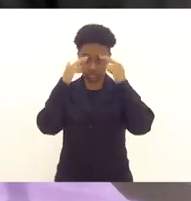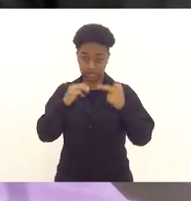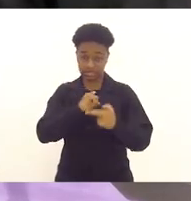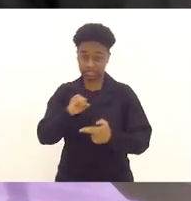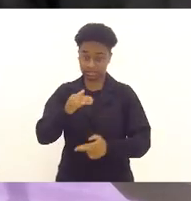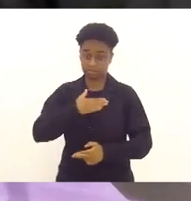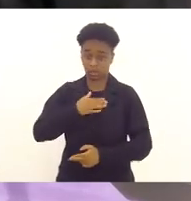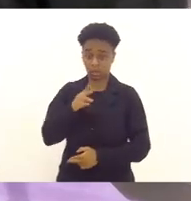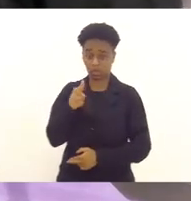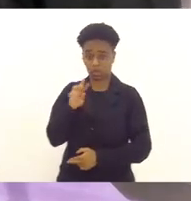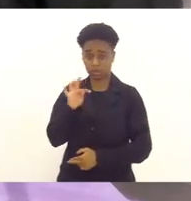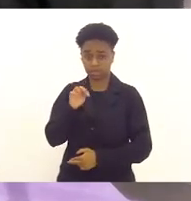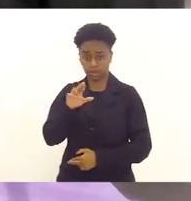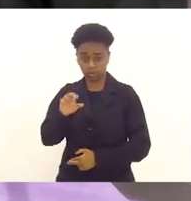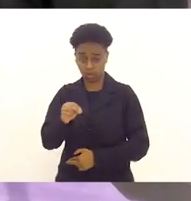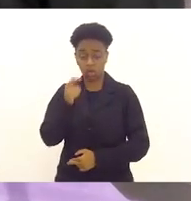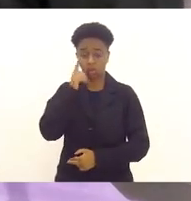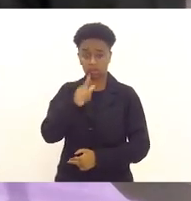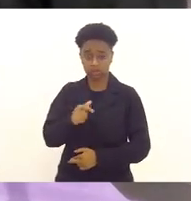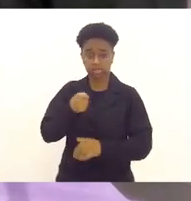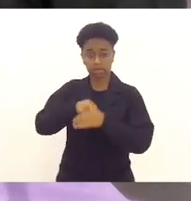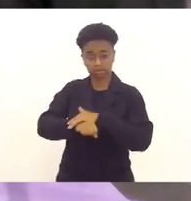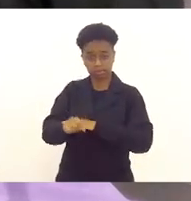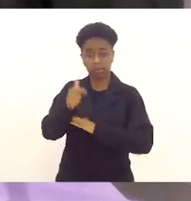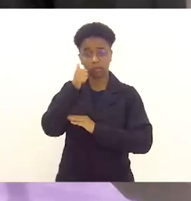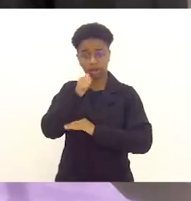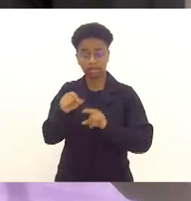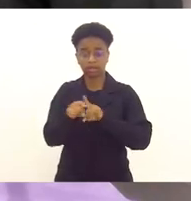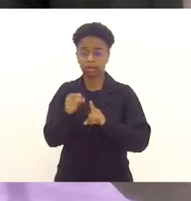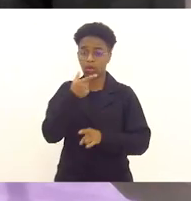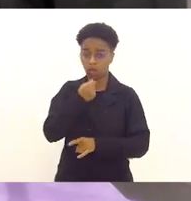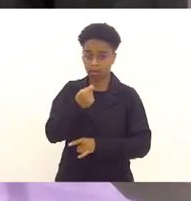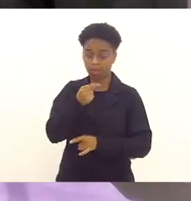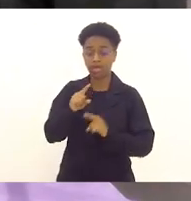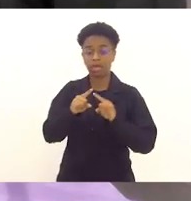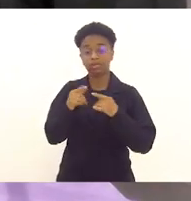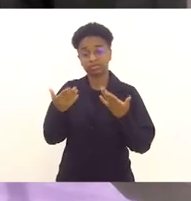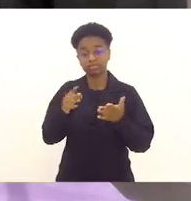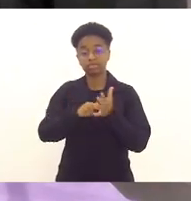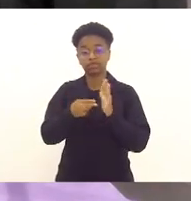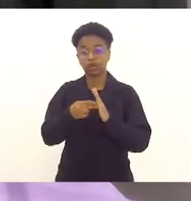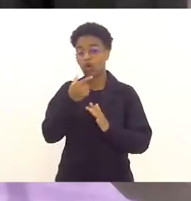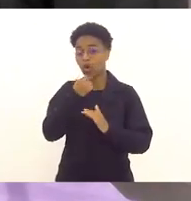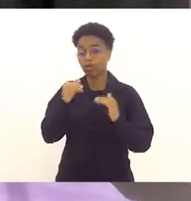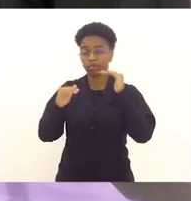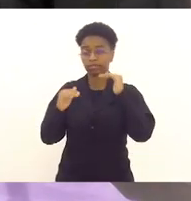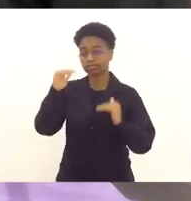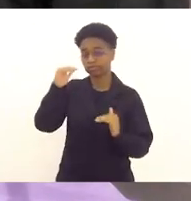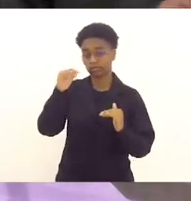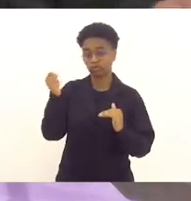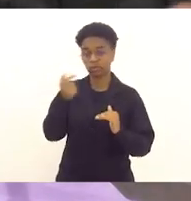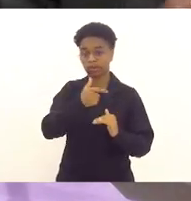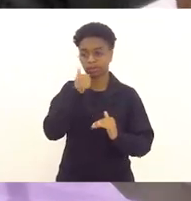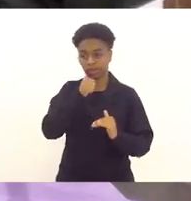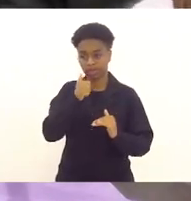o meu útero gera mulher e gera homem homem é menor do que mulher se não fosse a natureza